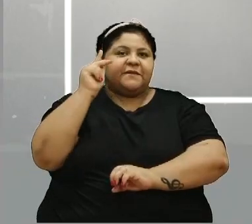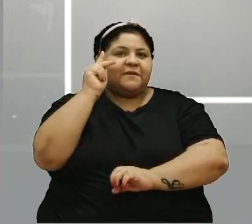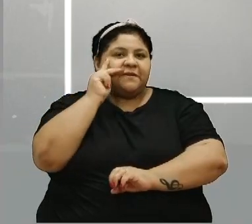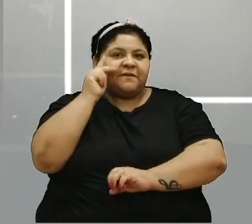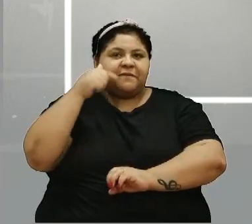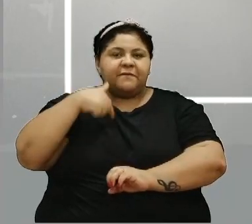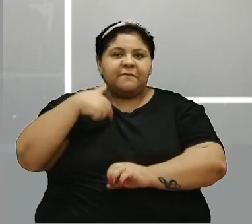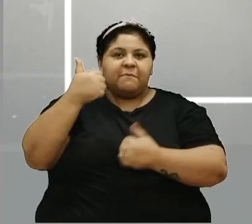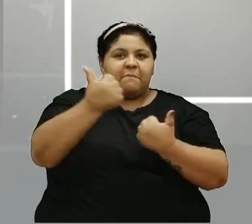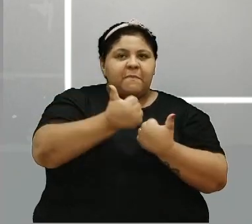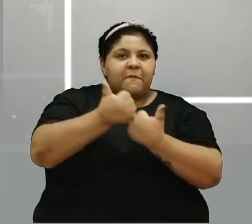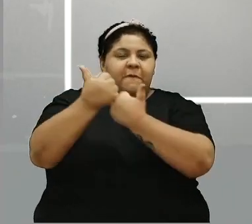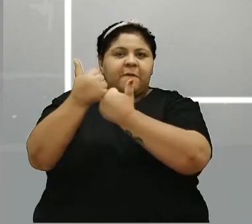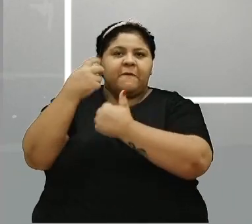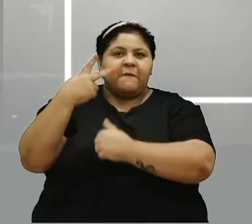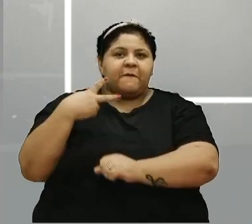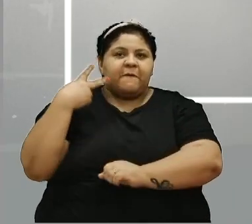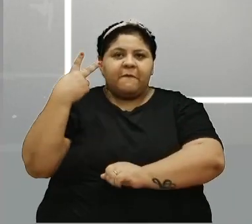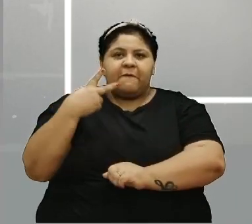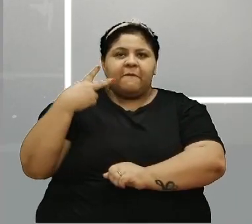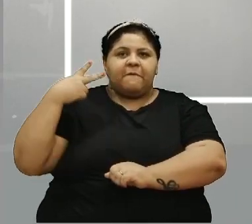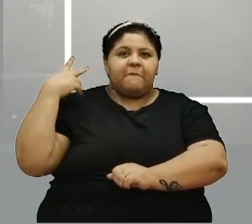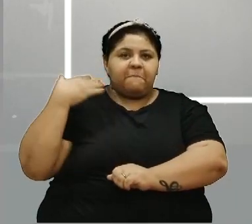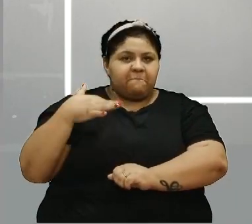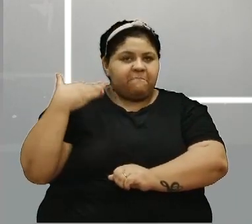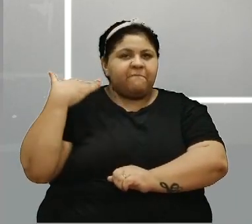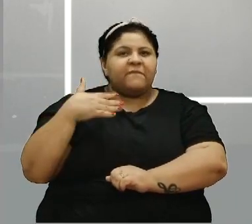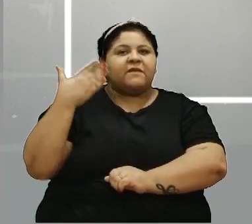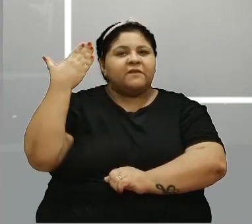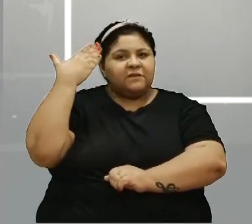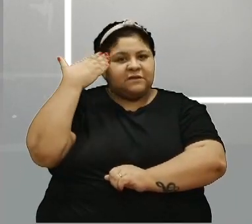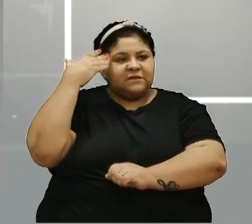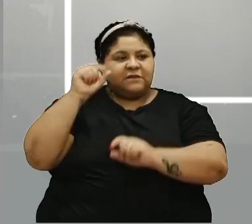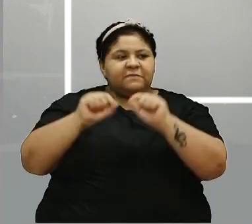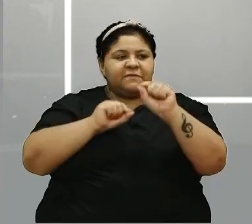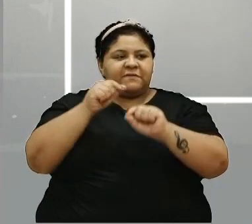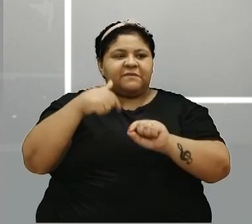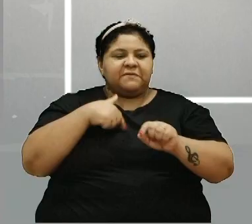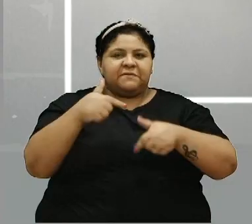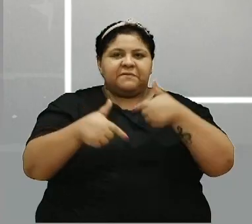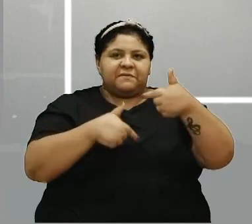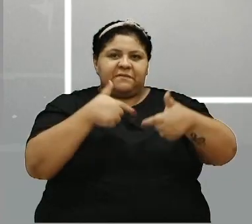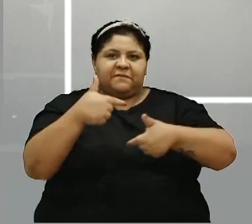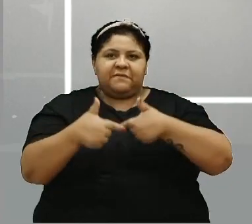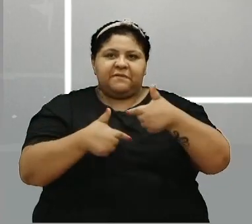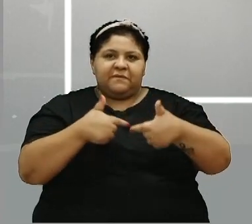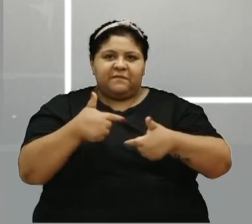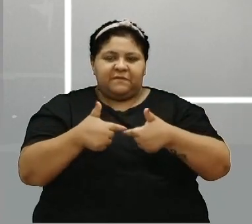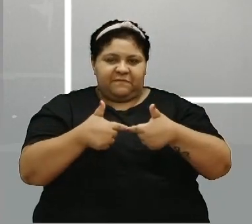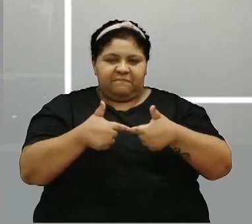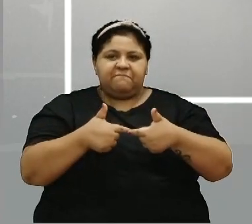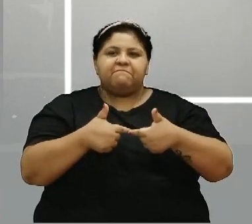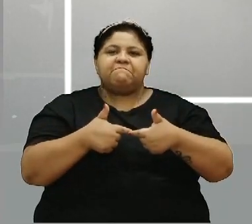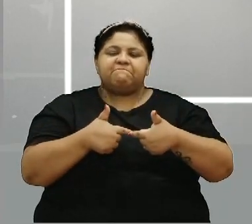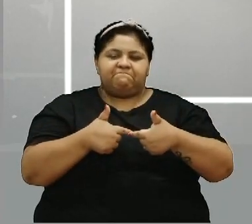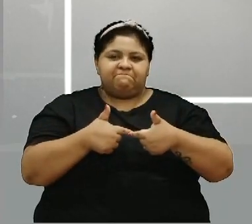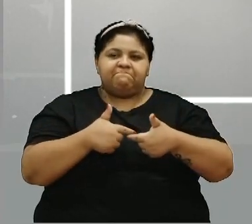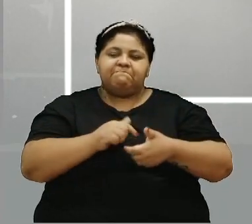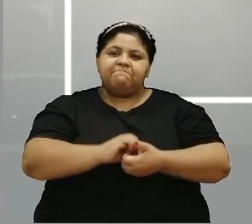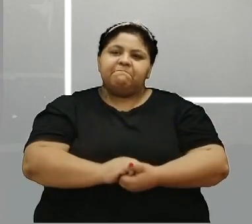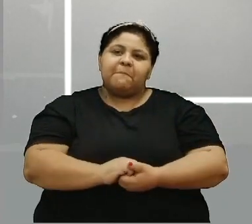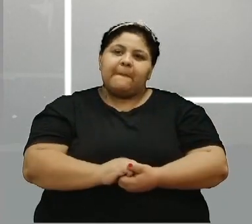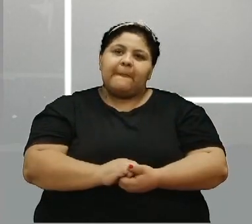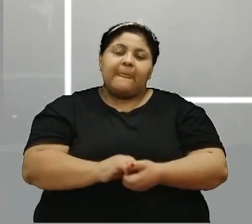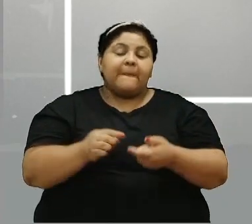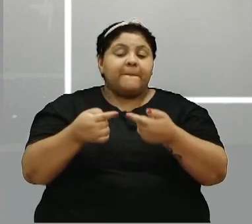meu assessor, a vereadora Andressa, que sabem muito bem como é que eu trabalho. Eu continuo no PCdoB, fui eu que filiei eles no partido.